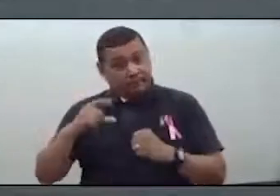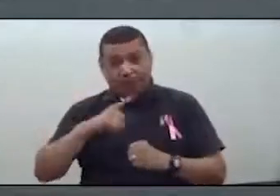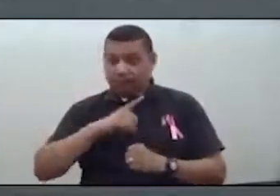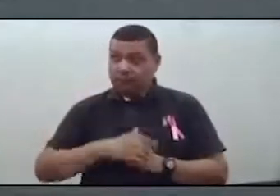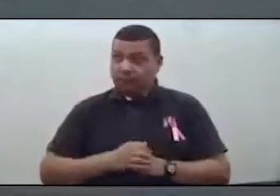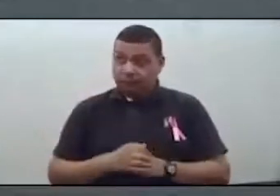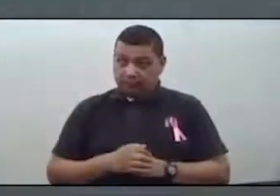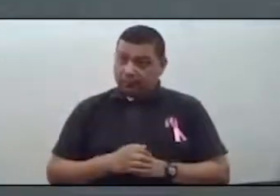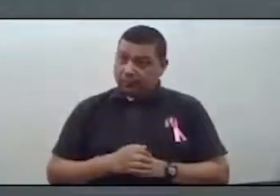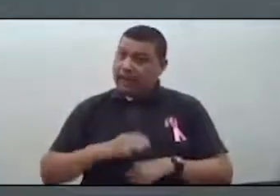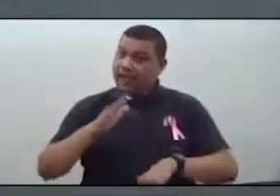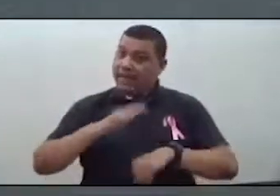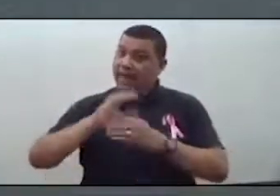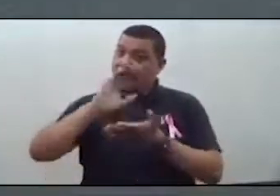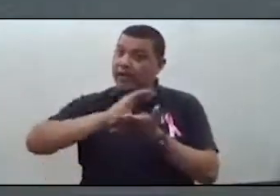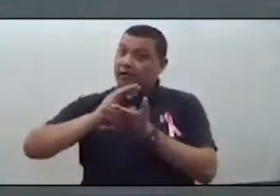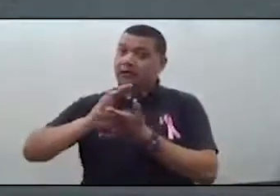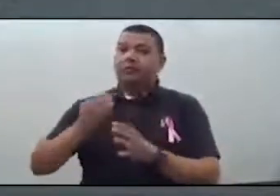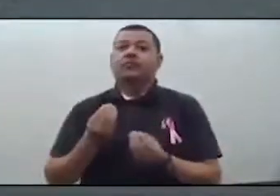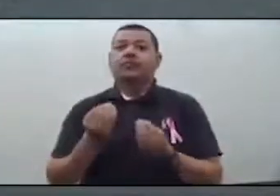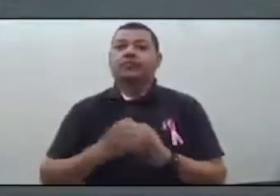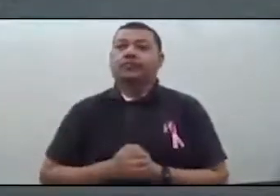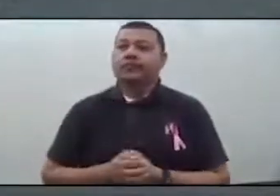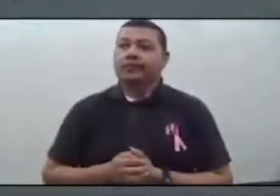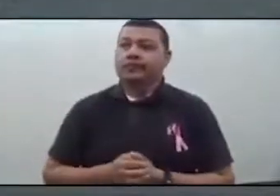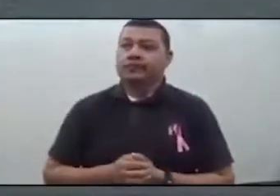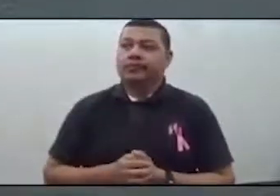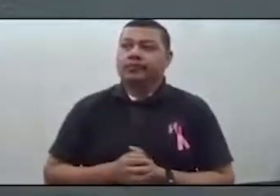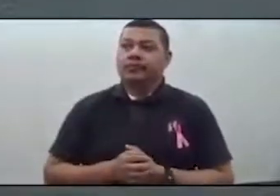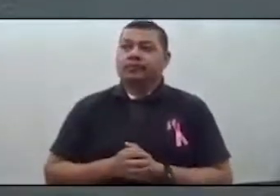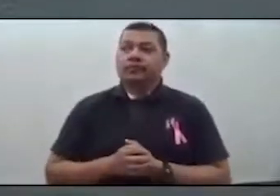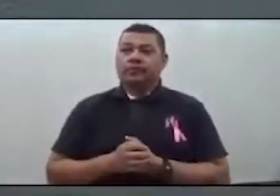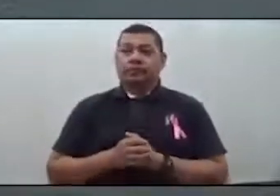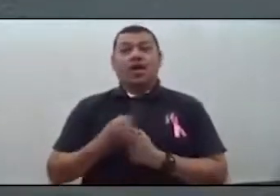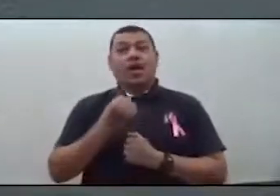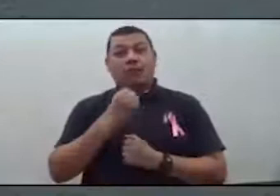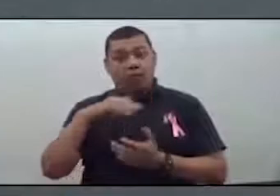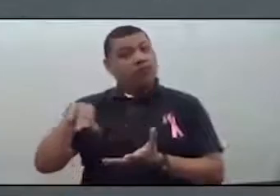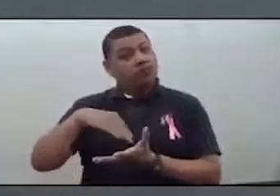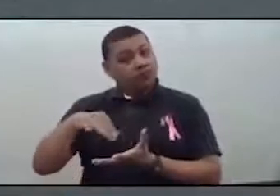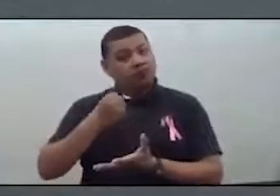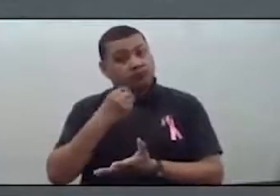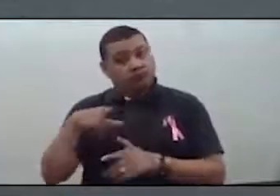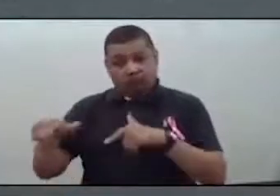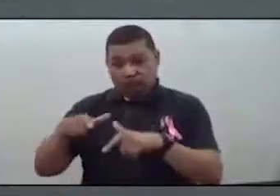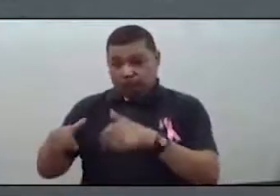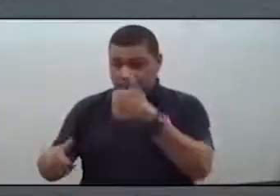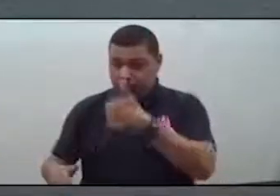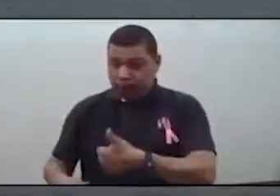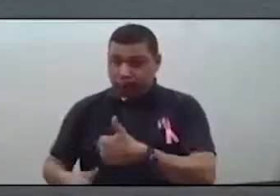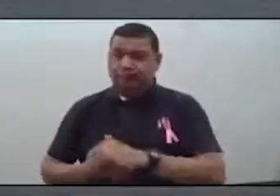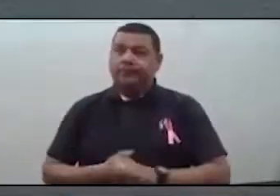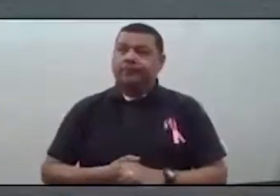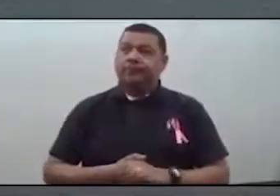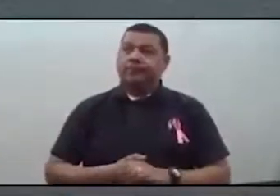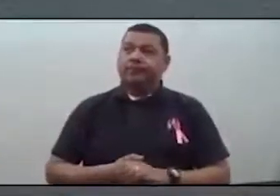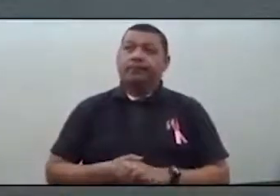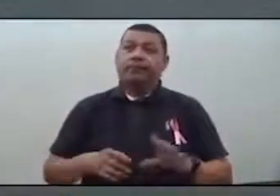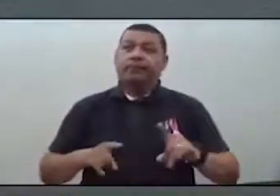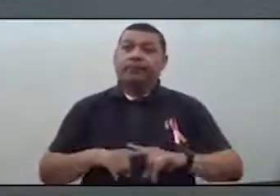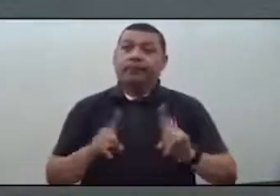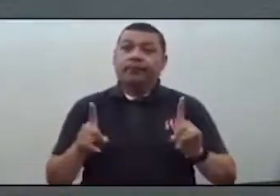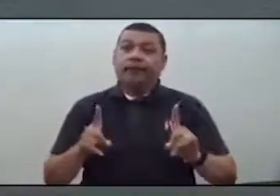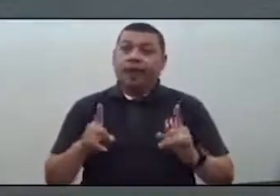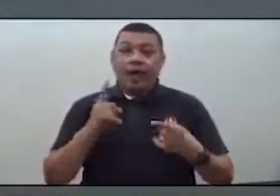levado um pouco mais a sério no seguinte sentido. Sou muito satisfeito com o secretário que tem lá, penso que o Eliseu está fazendo um grande trabalho, mas para